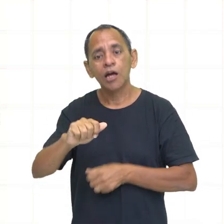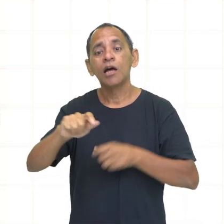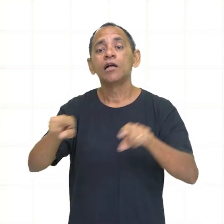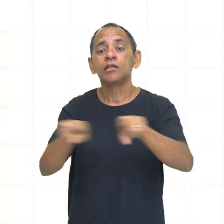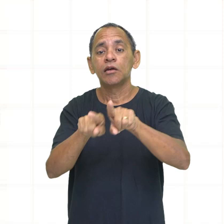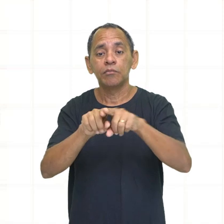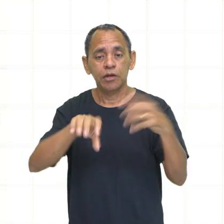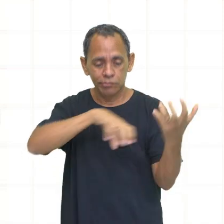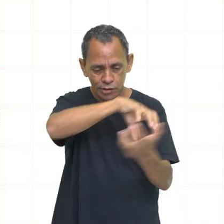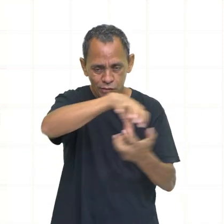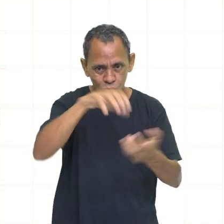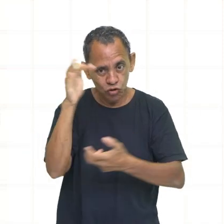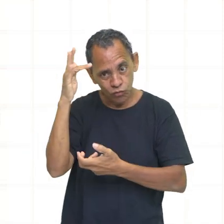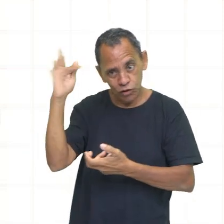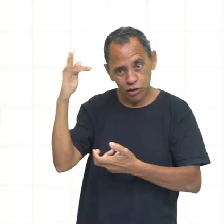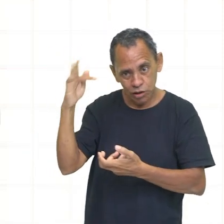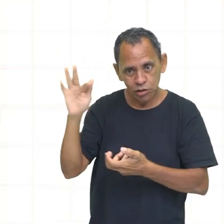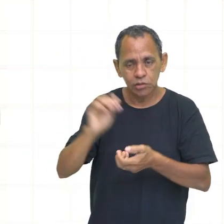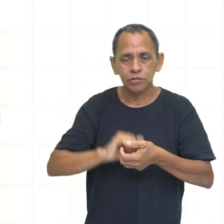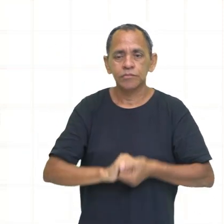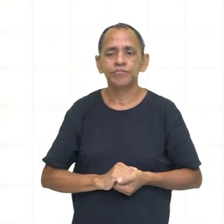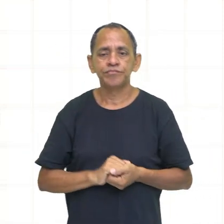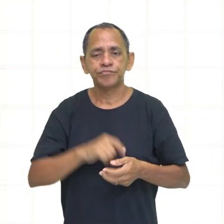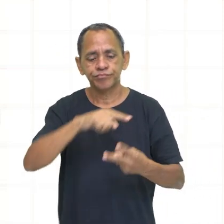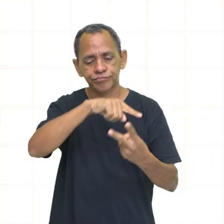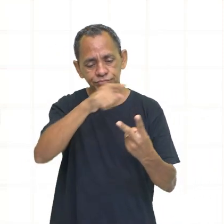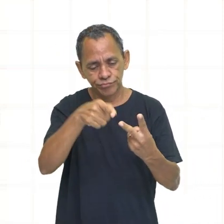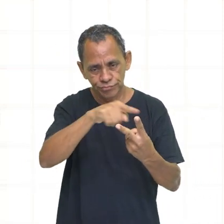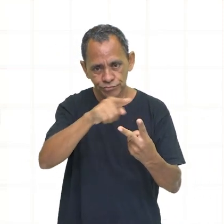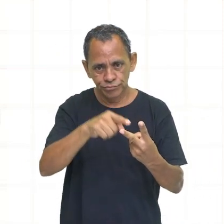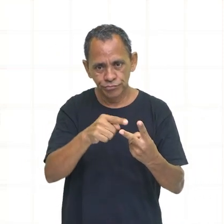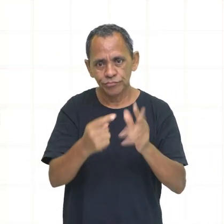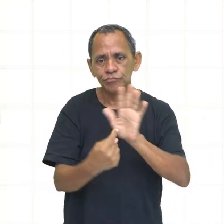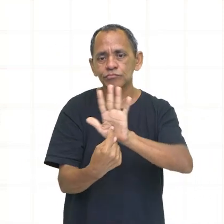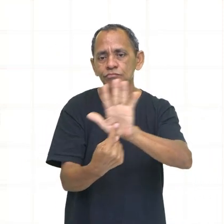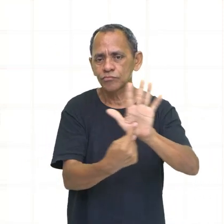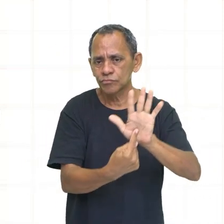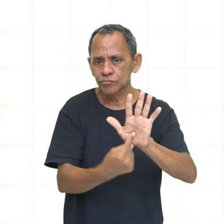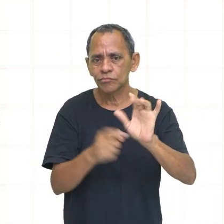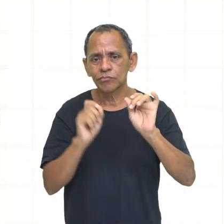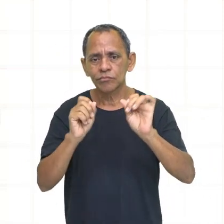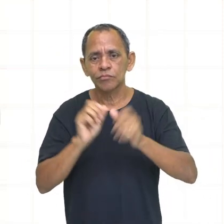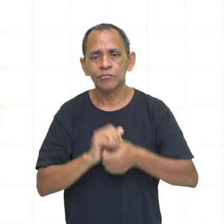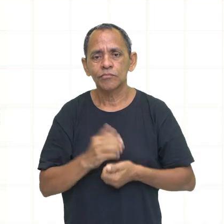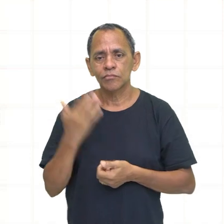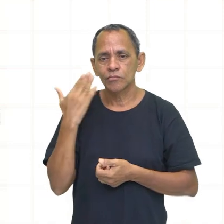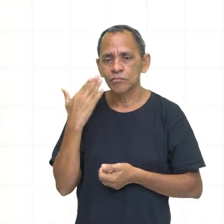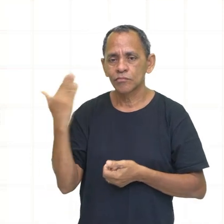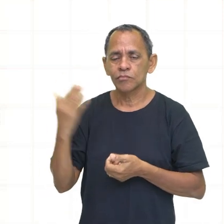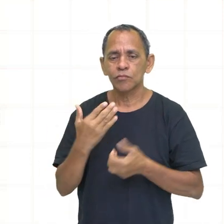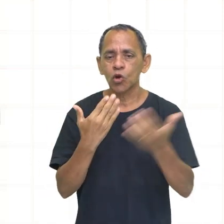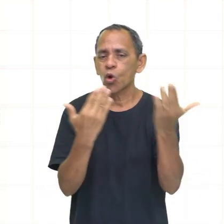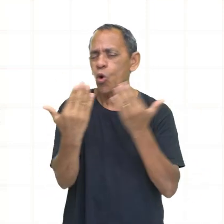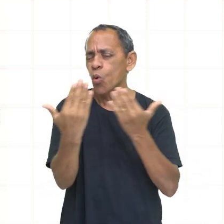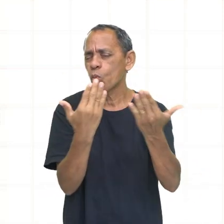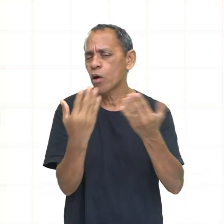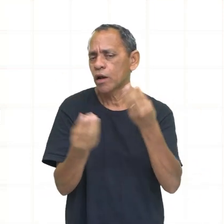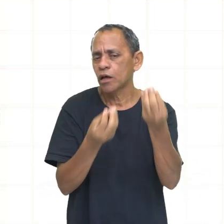Revolução Federalista. Para exemplificar melhor essas duas revoltas, nós trouxemos aqui para vocês um